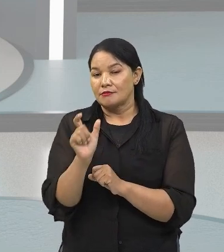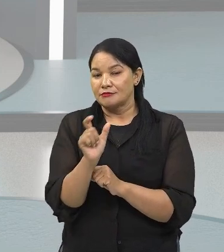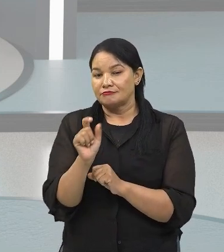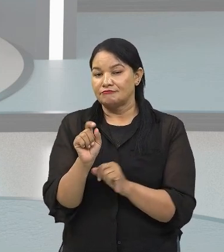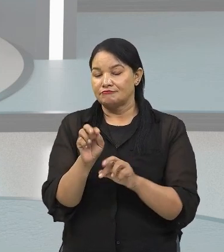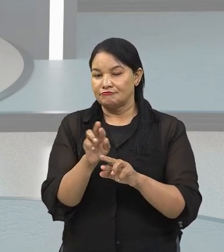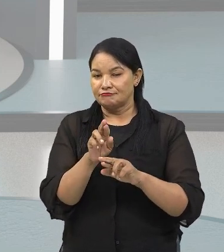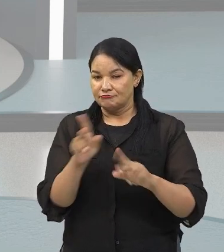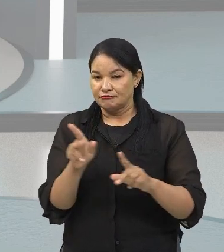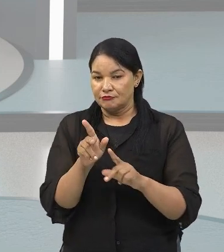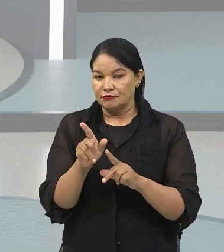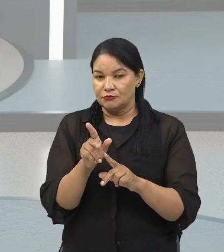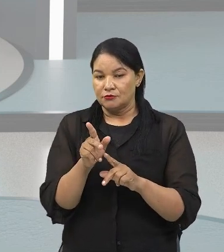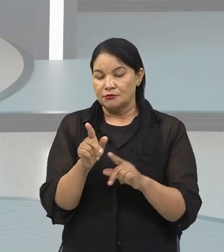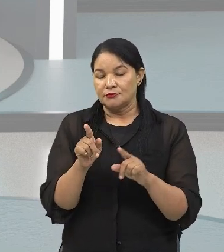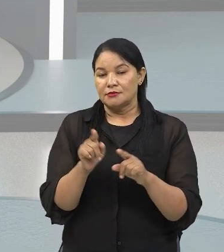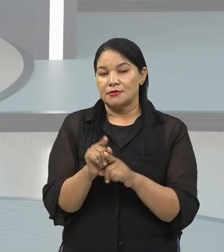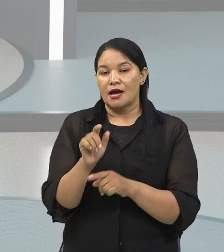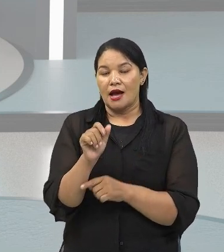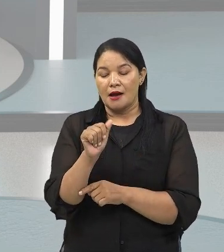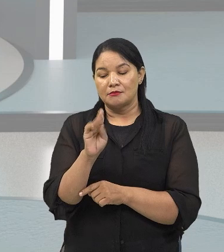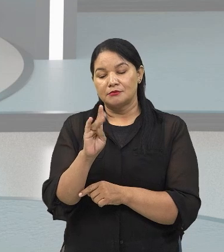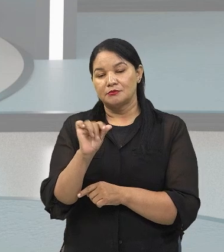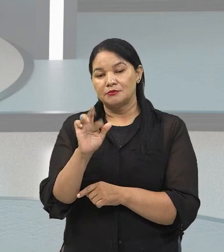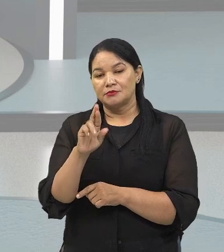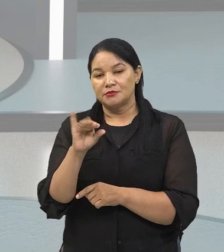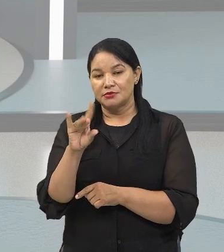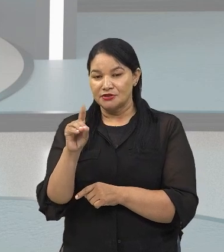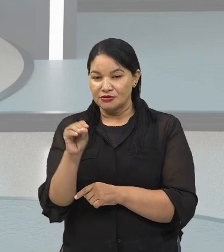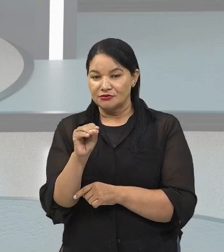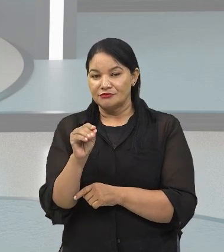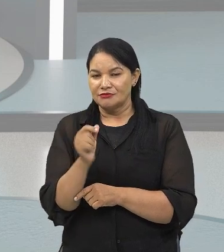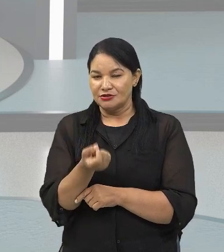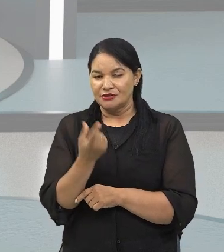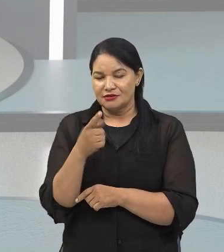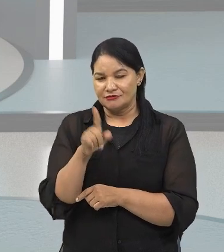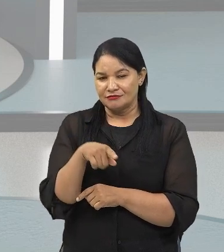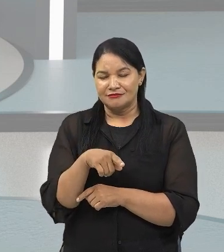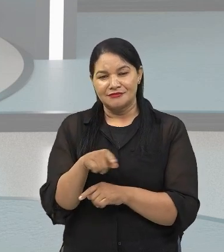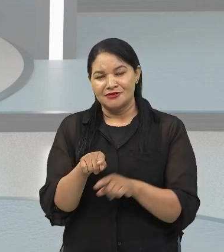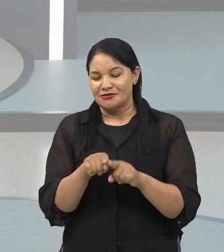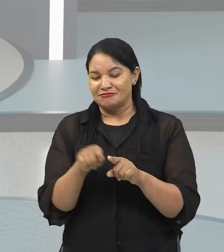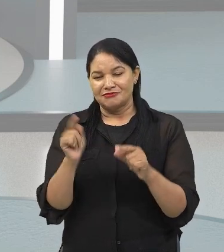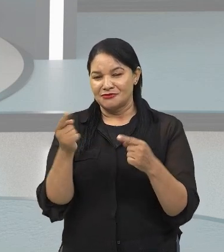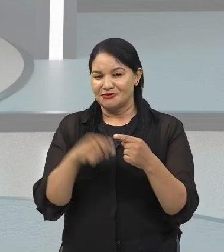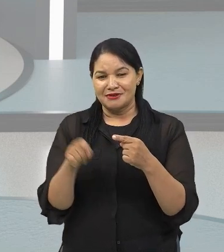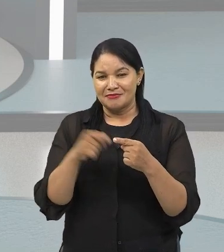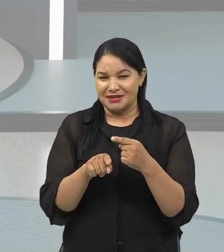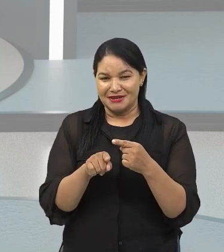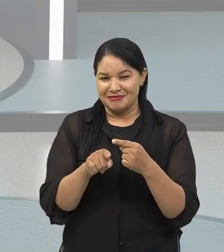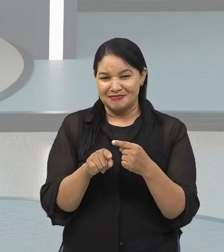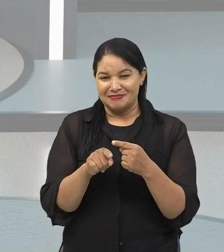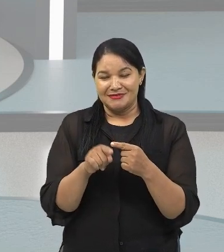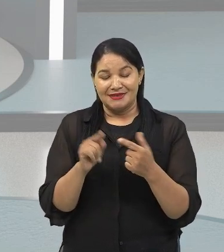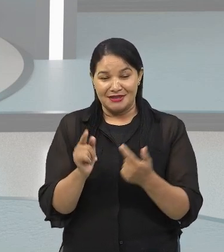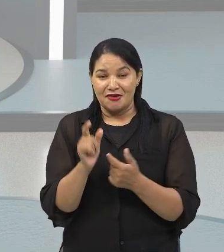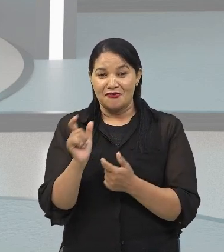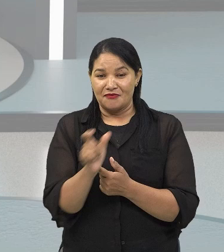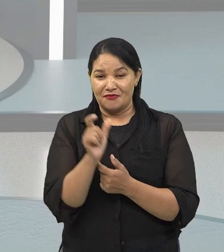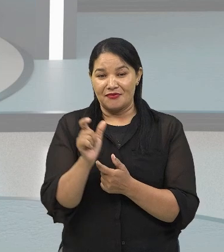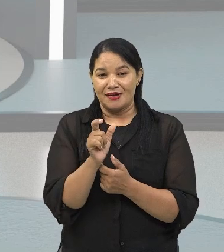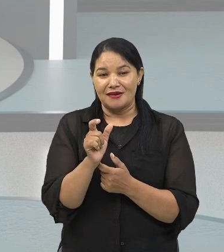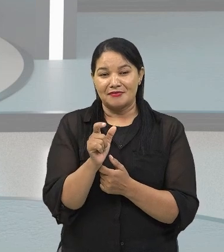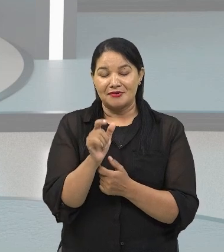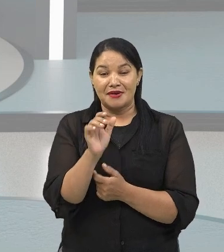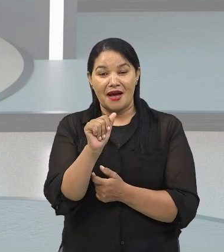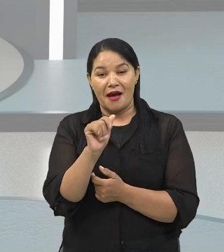É estranho, é feio, né? Abrido. Né? Então, vamos para o verbo. Lembrem-se, abrir é um verbo regular,